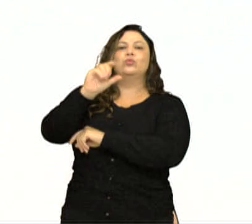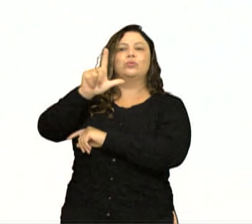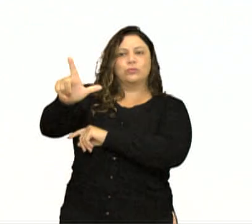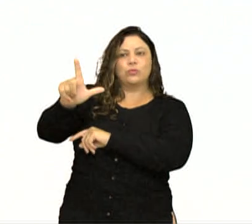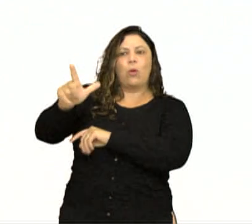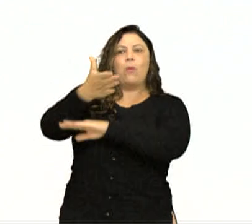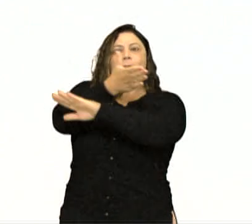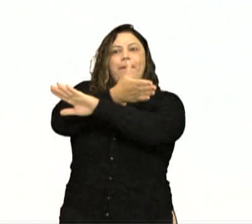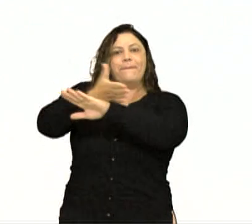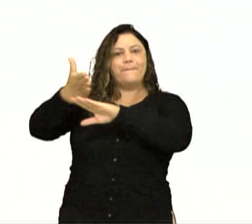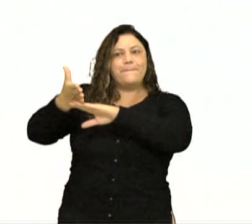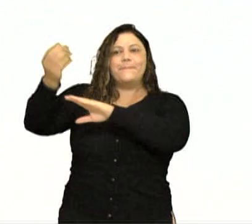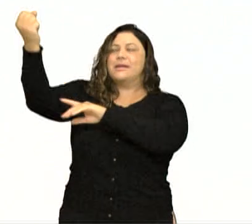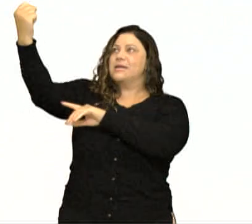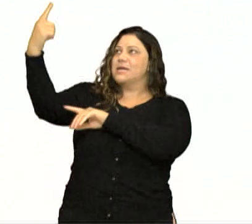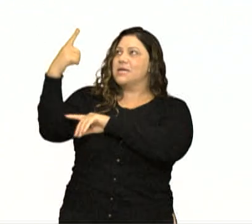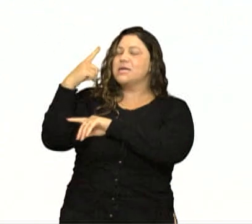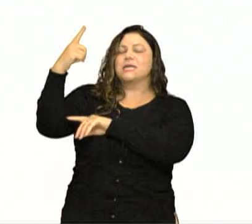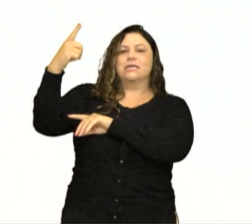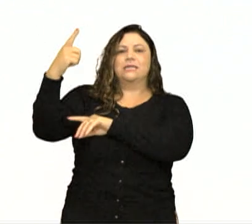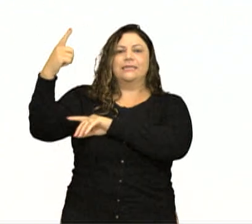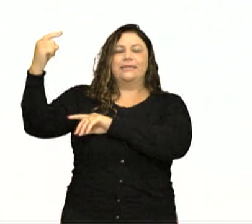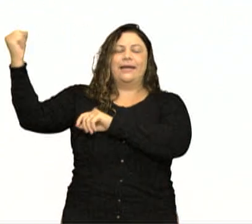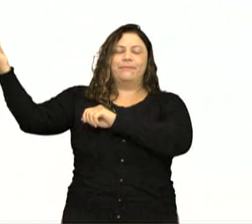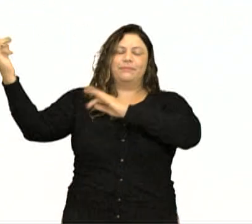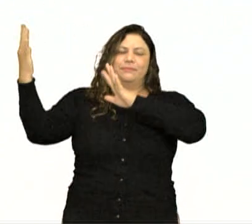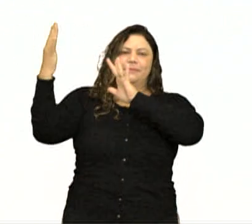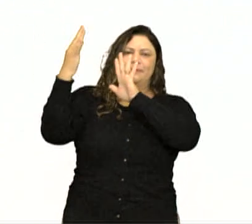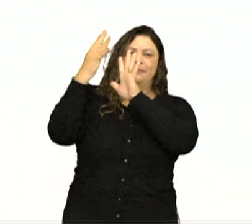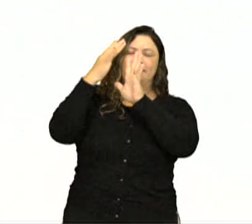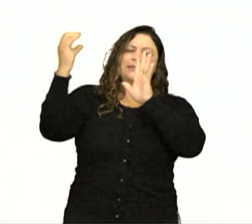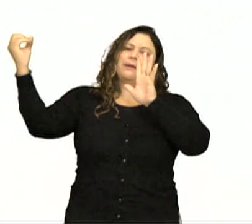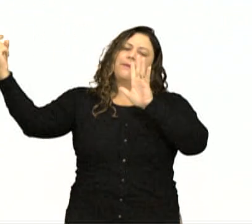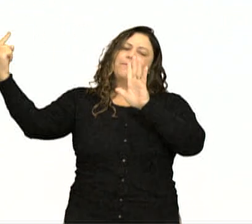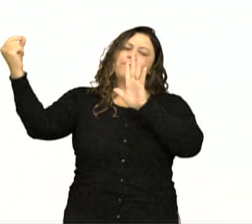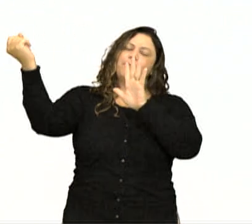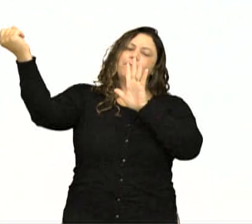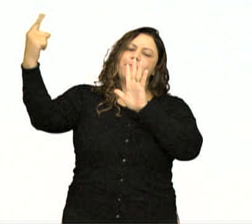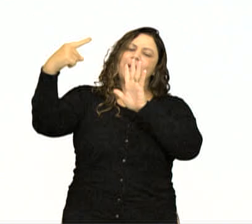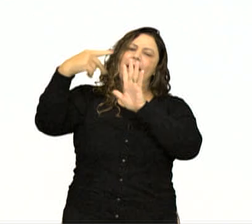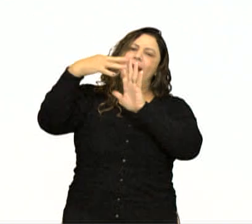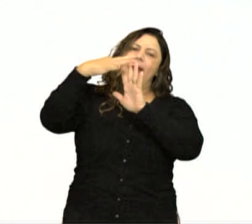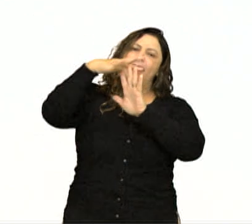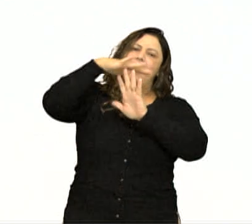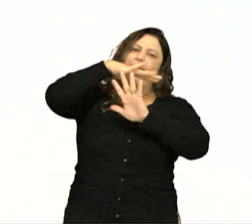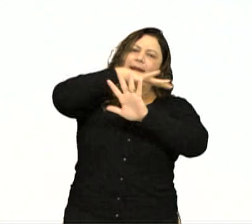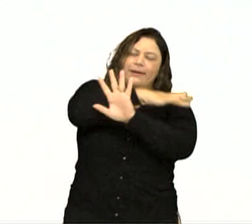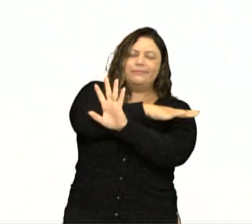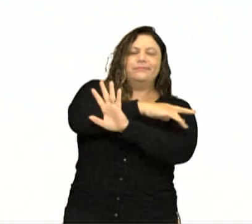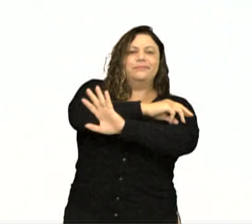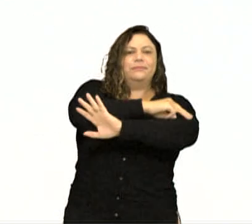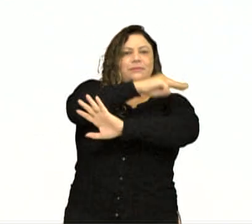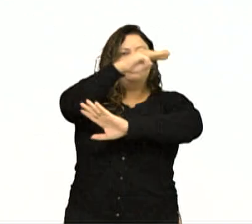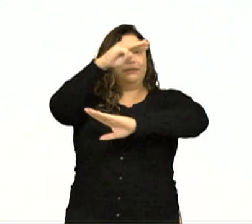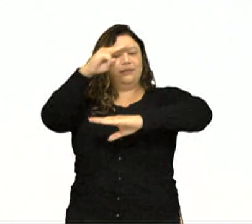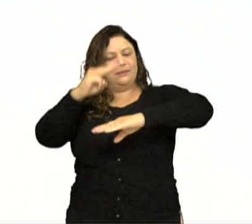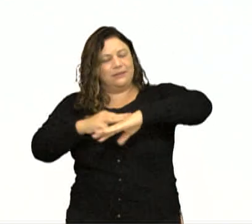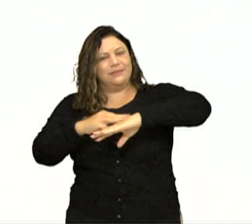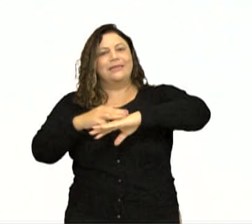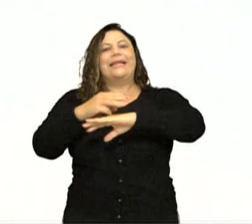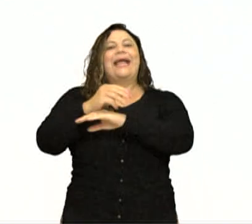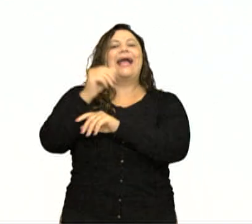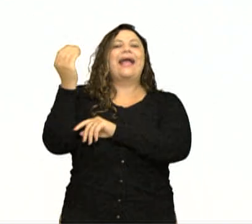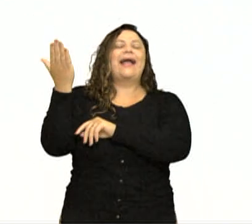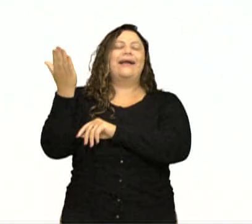passar por um meio transparente, pessoal, ela pode sofrer a refração e aí você tem a decomposição da luz